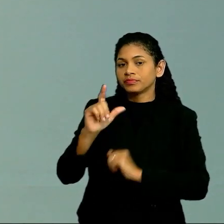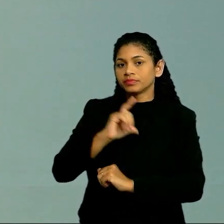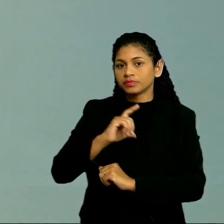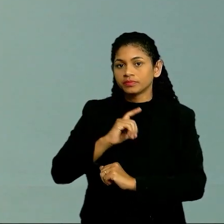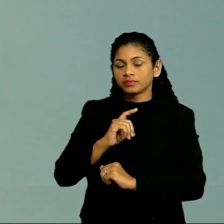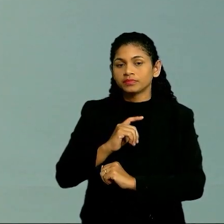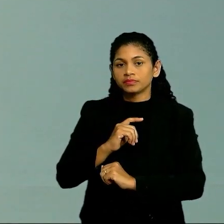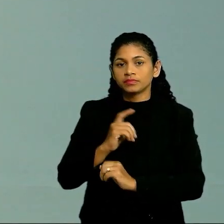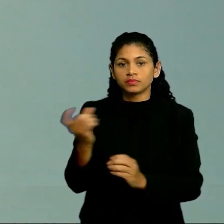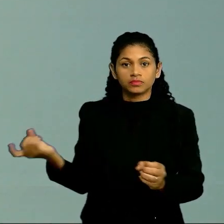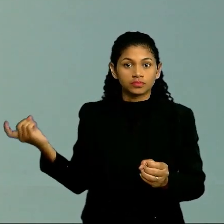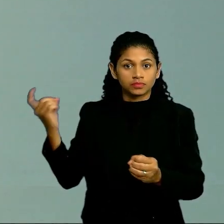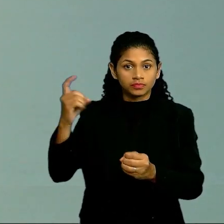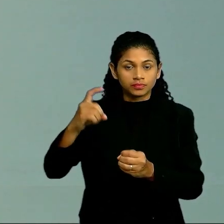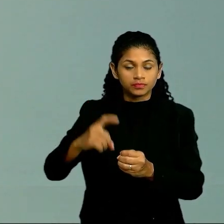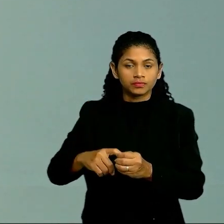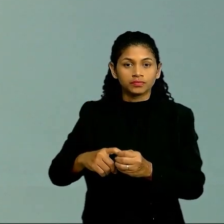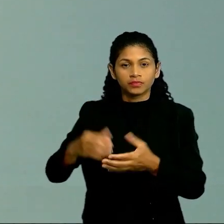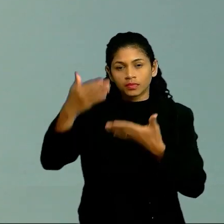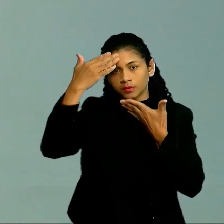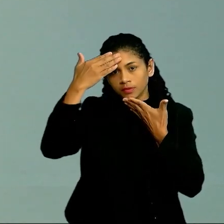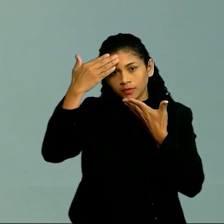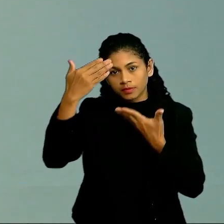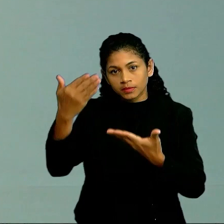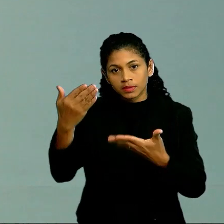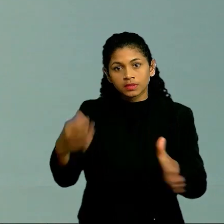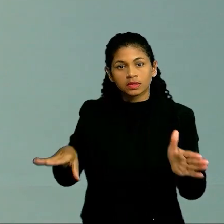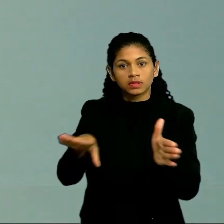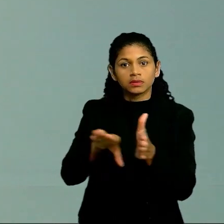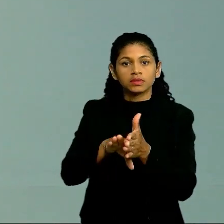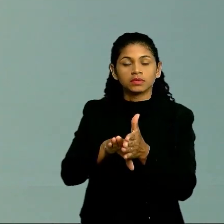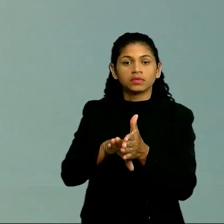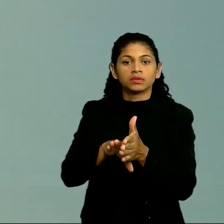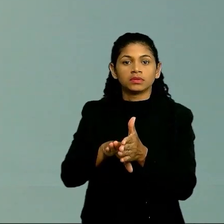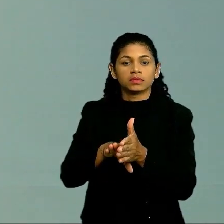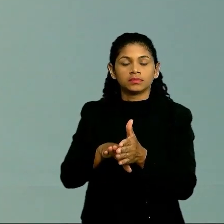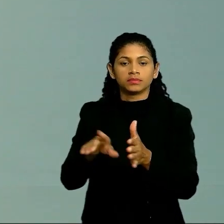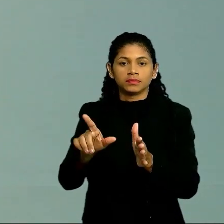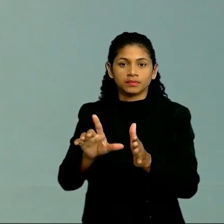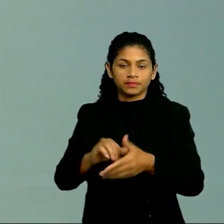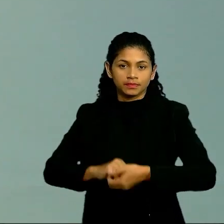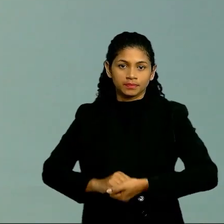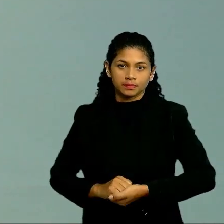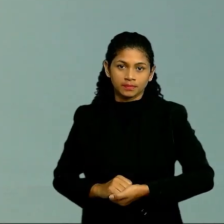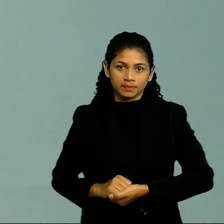a partir da retomada. Muito obrigado e até muito breve.